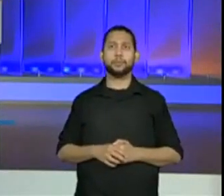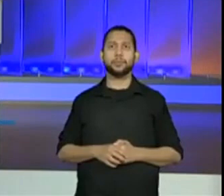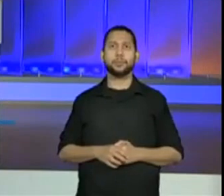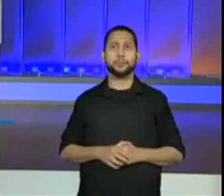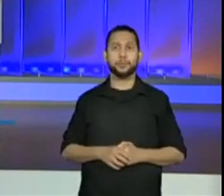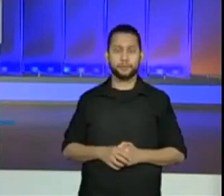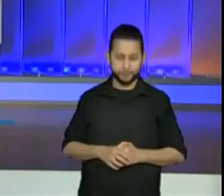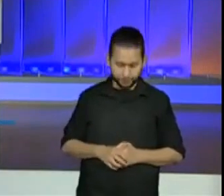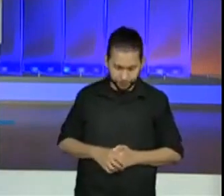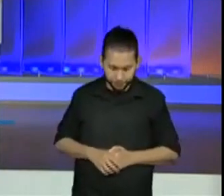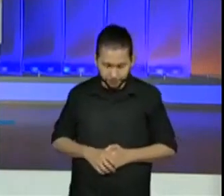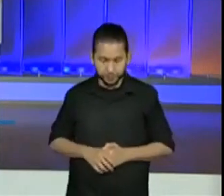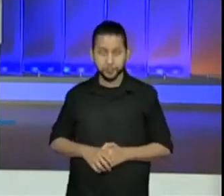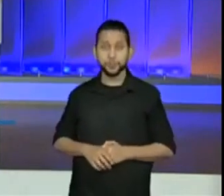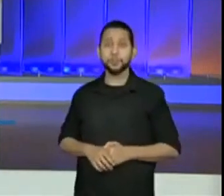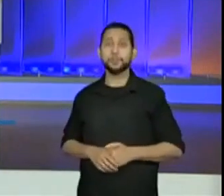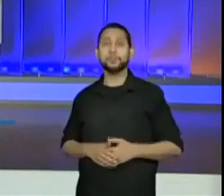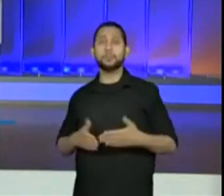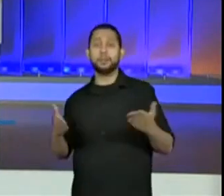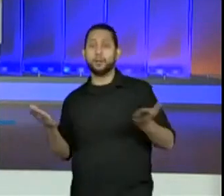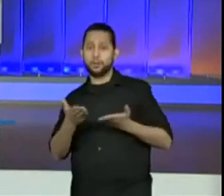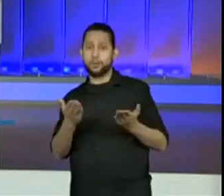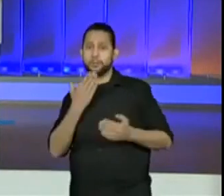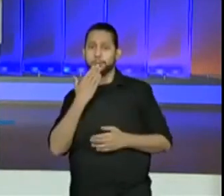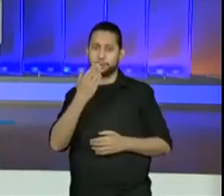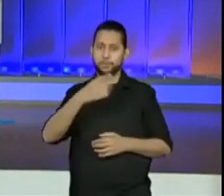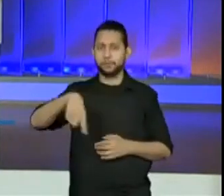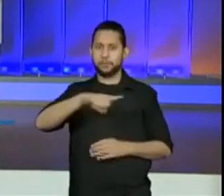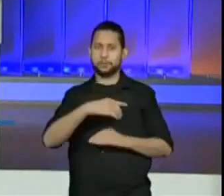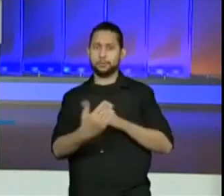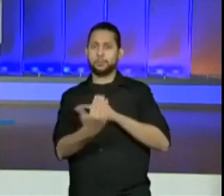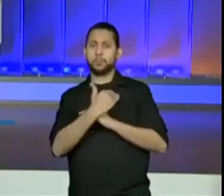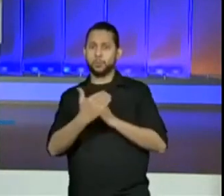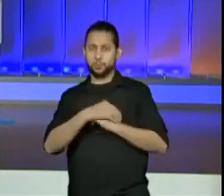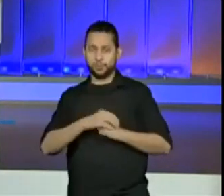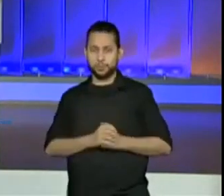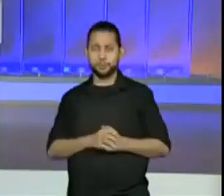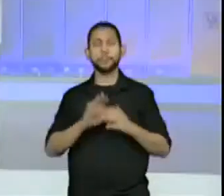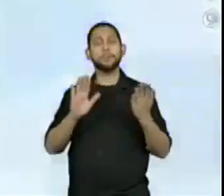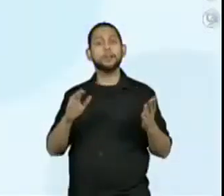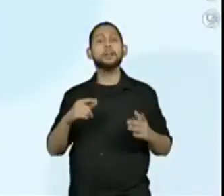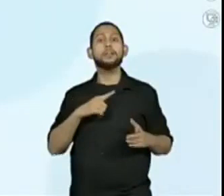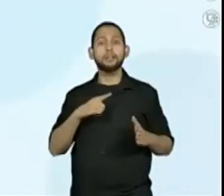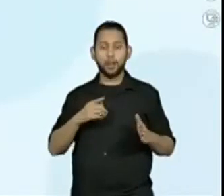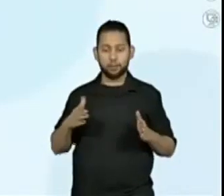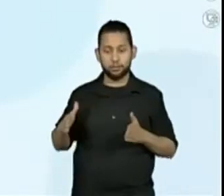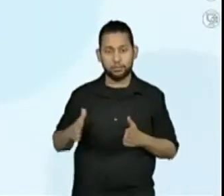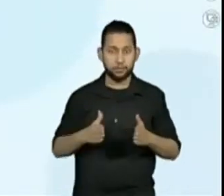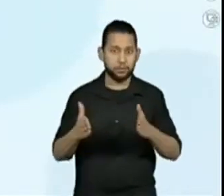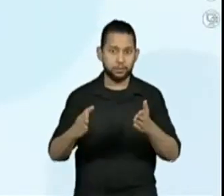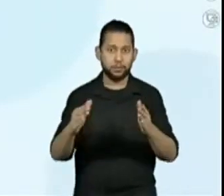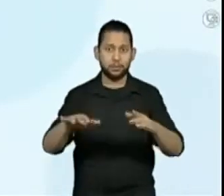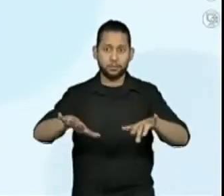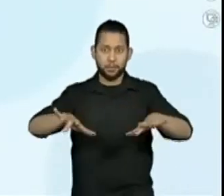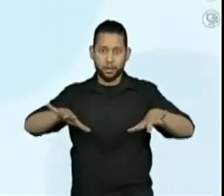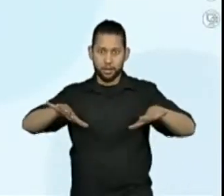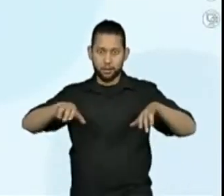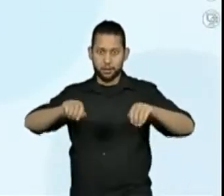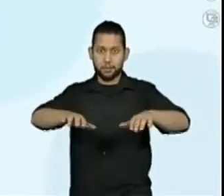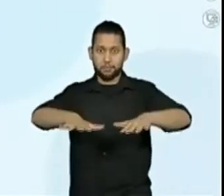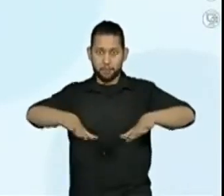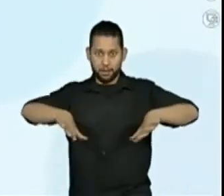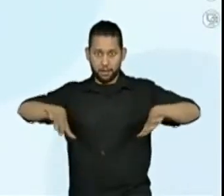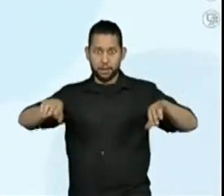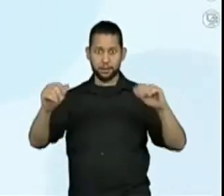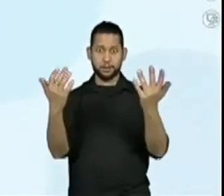ciliar. Eu quero registrar com vocês as funções das matas ciliares, que nós já conversamos até aqui.